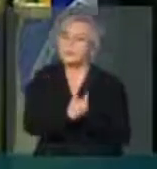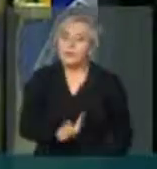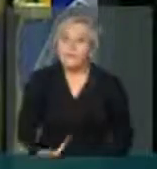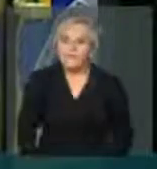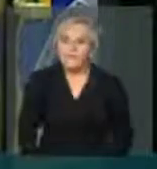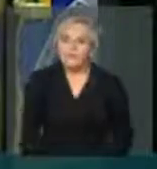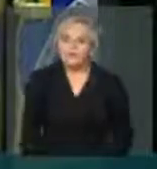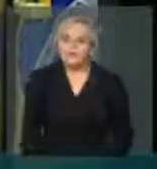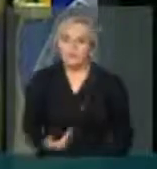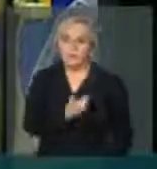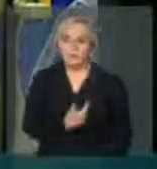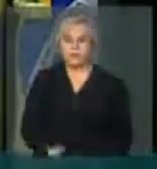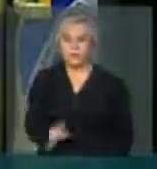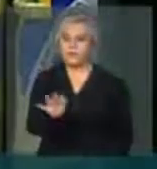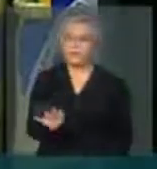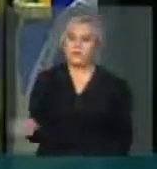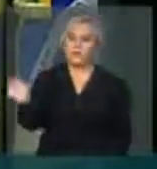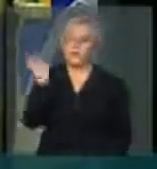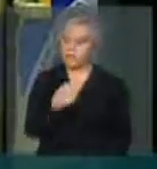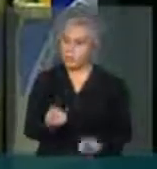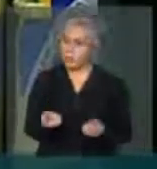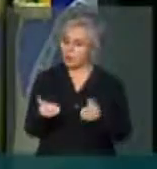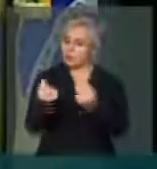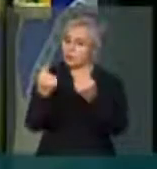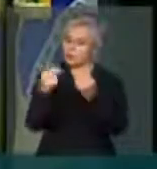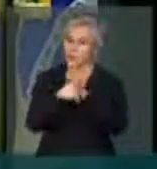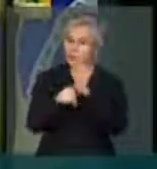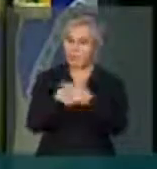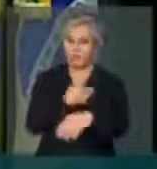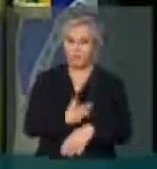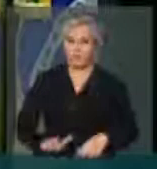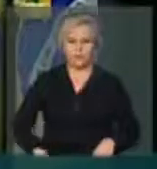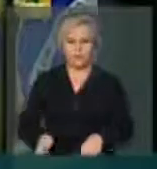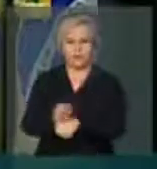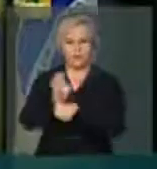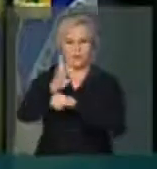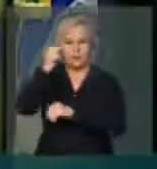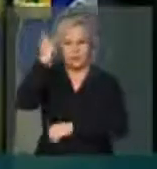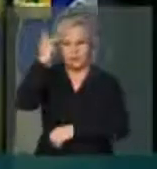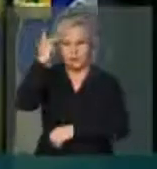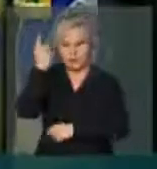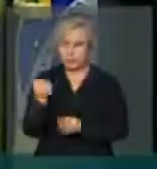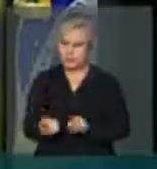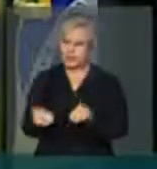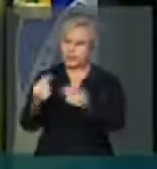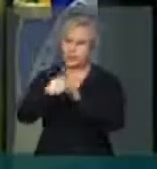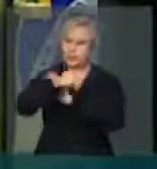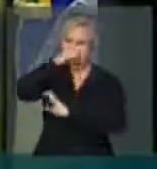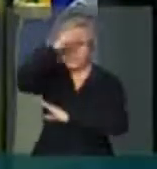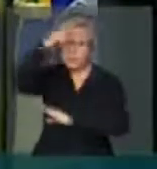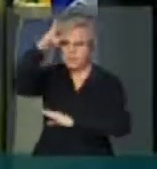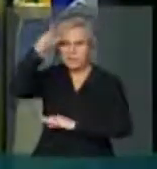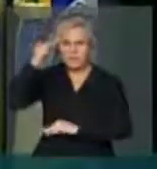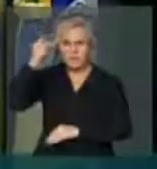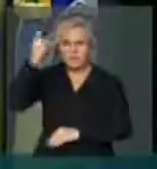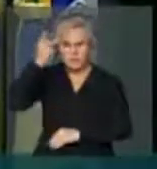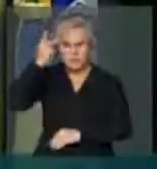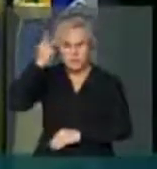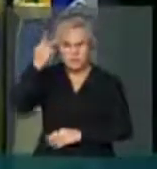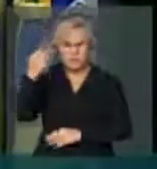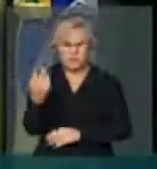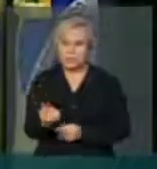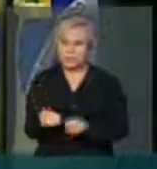dinheiro do governo federal, dinheiro do governo do estado de São Paulo, dinheiro da prefeitura de São Paulo, dinheiro